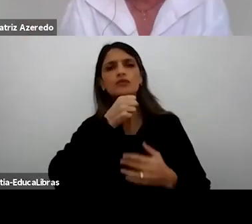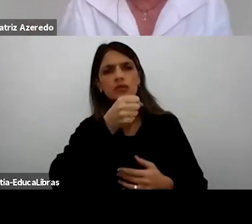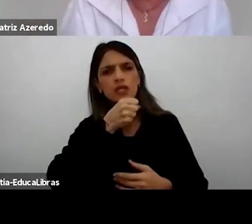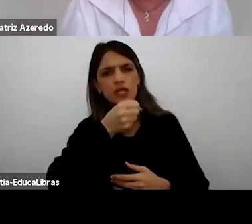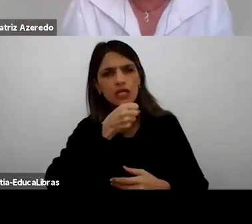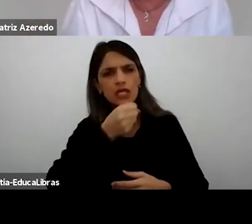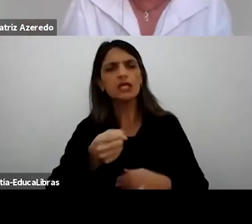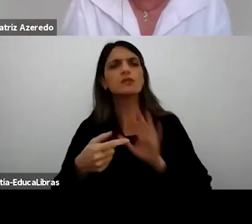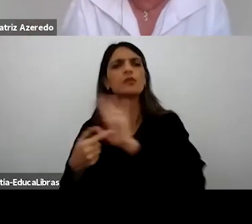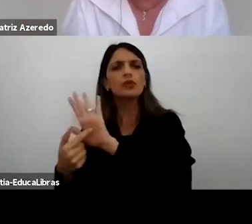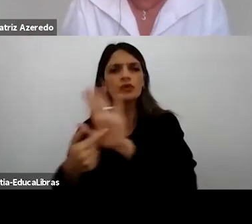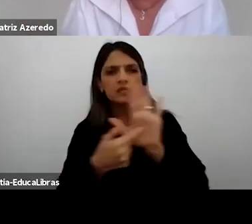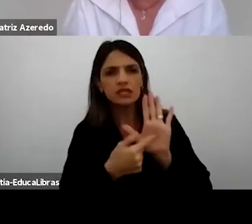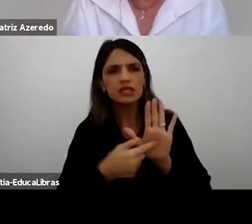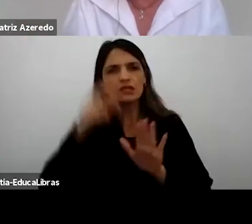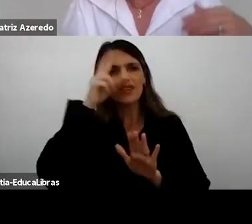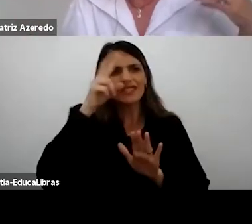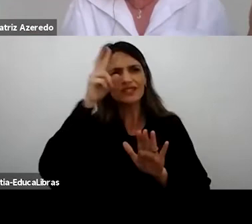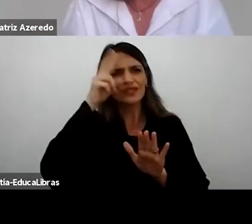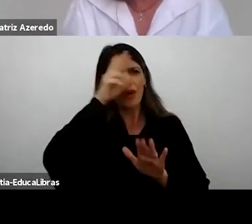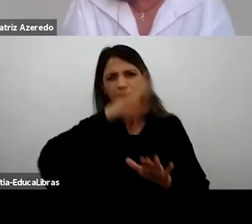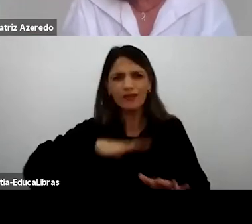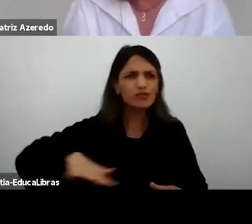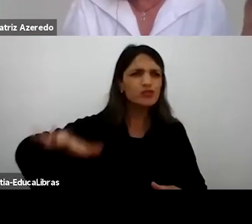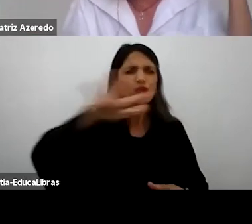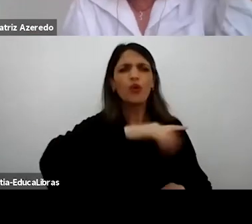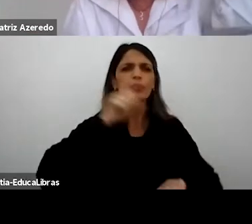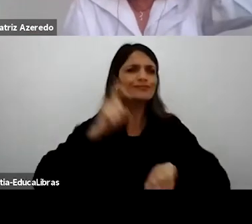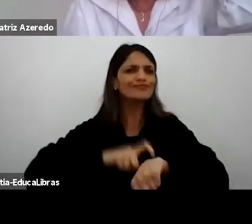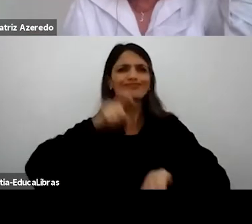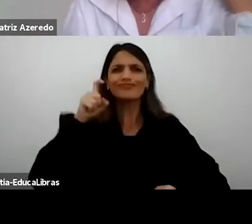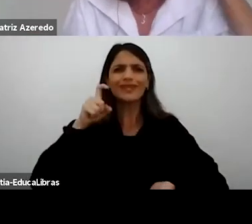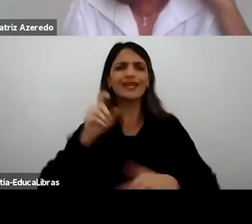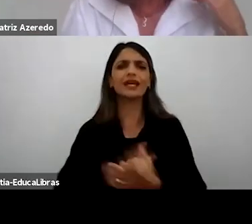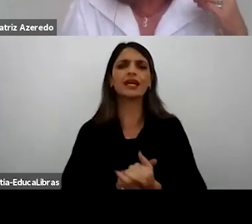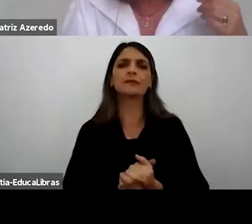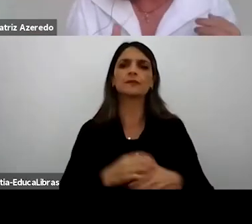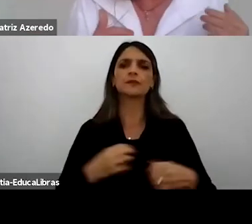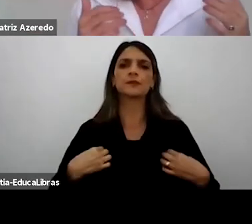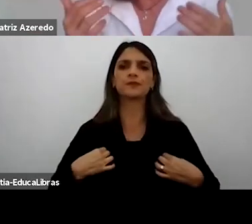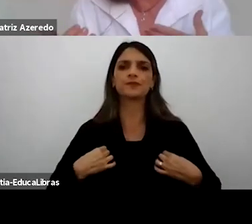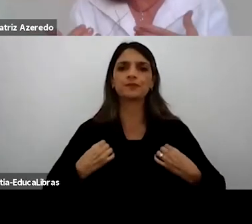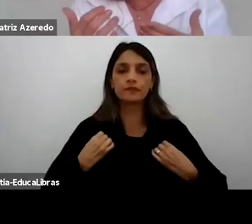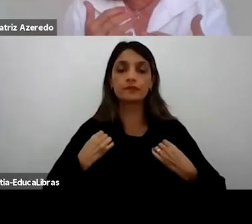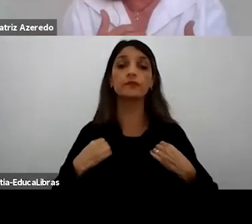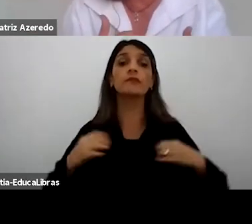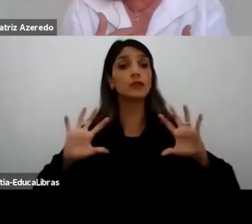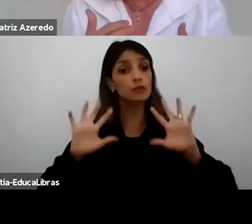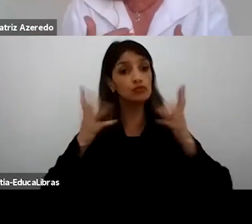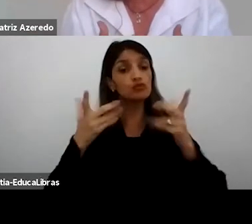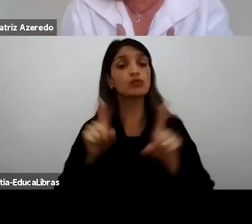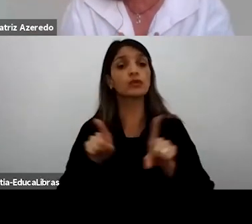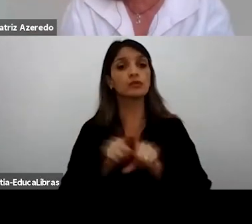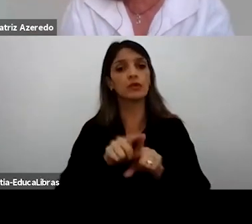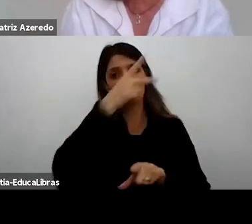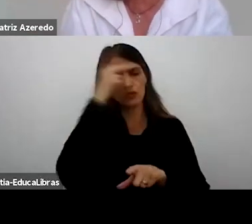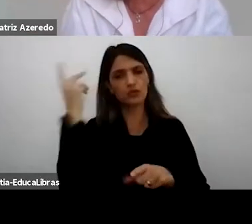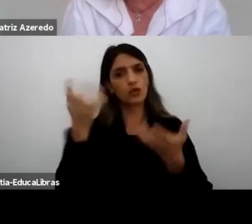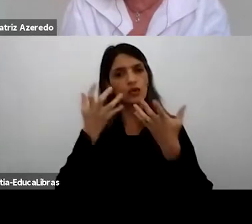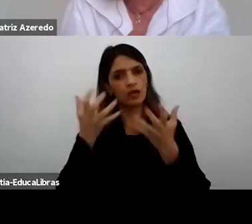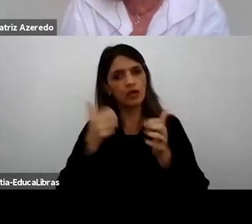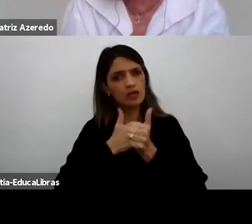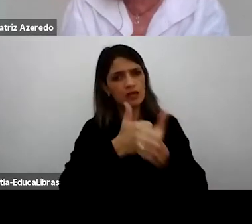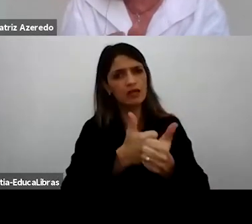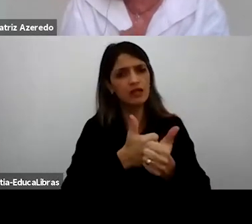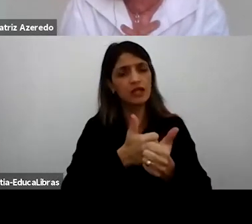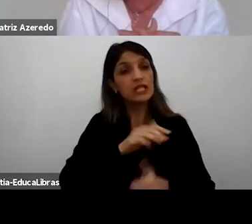mostrando essas histórias ali em tempo real, no entretenimento e no próprio show. Para quem tem acompanhado o show